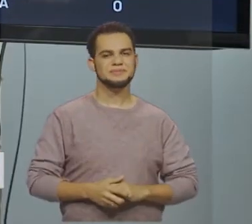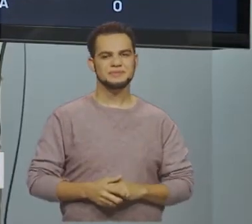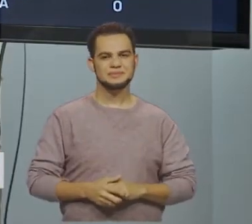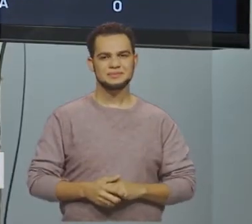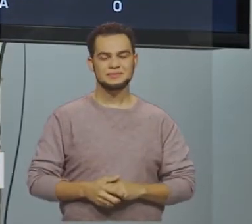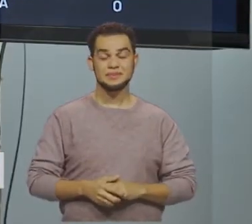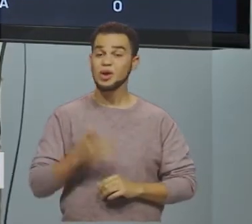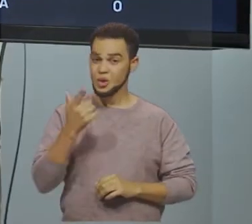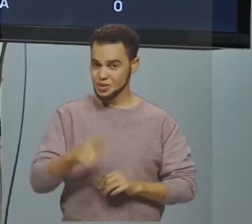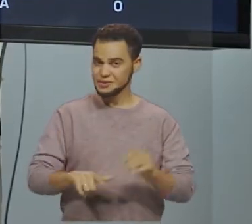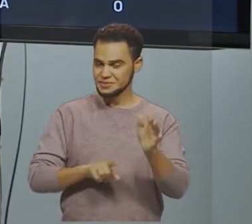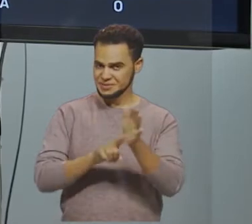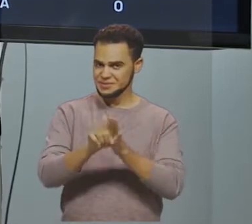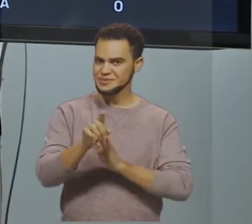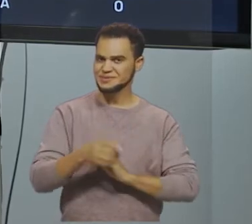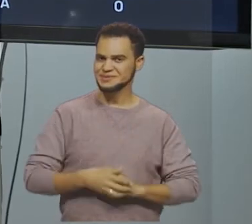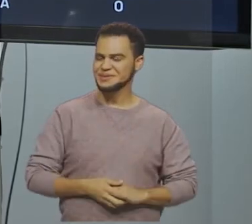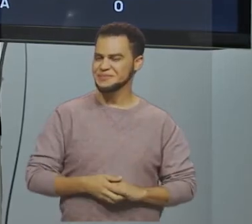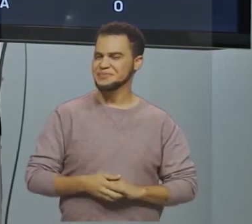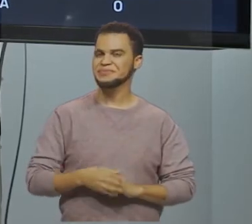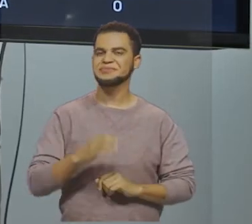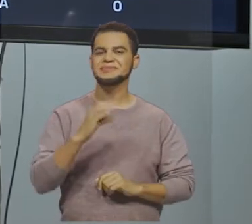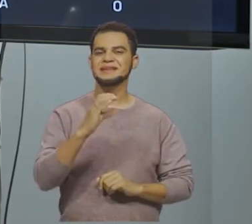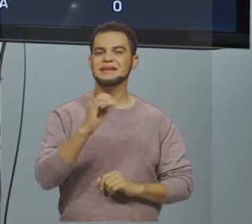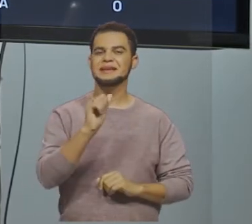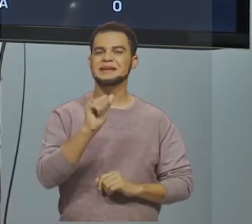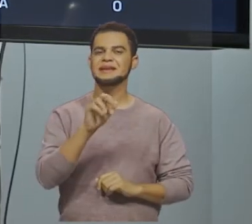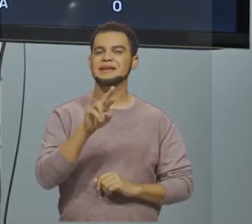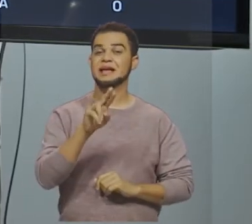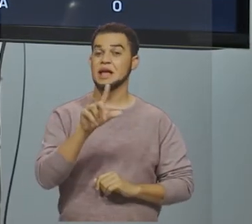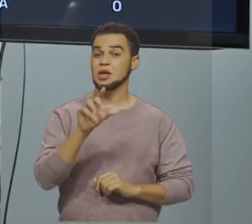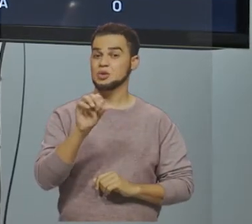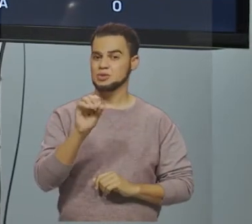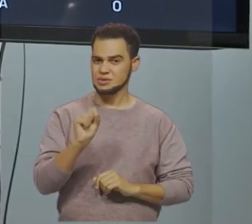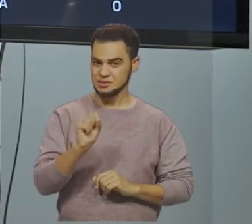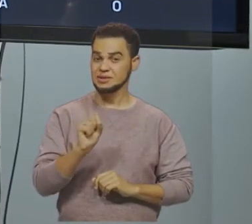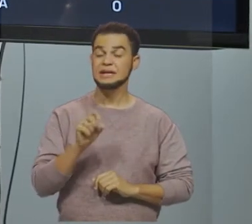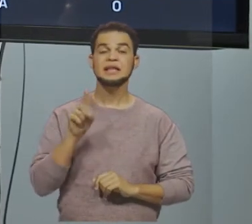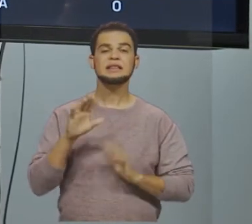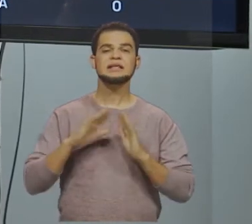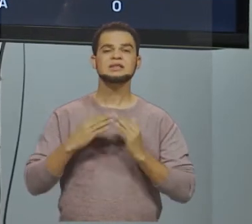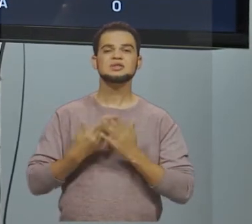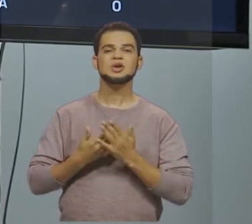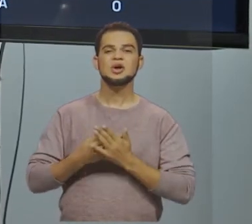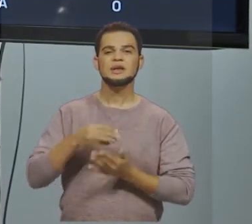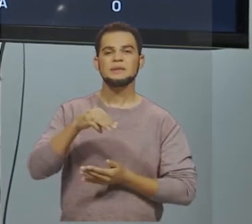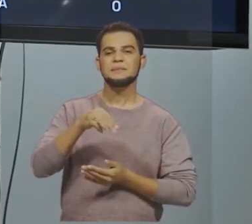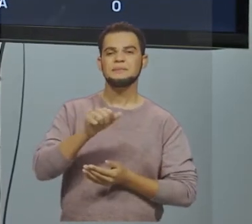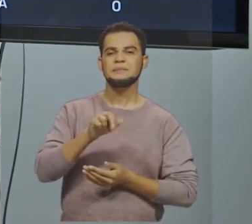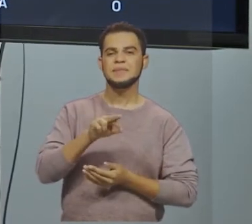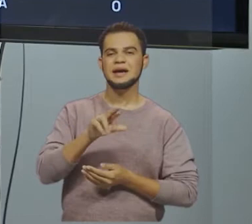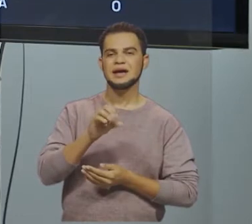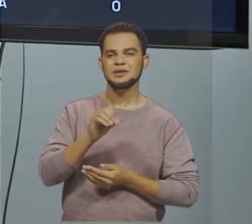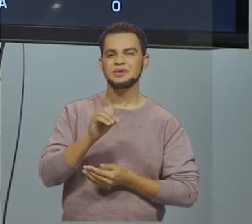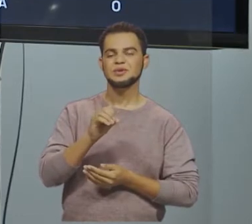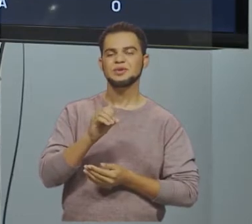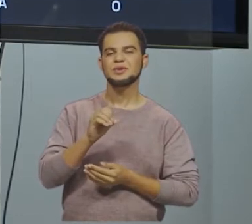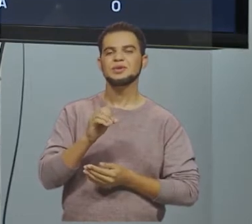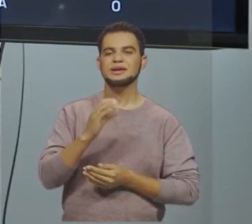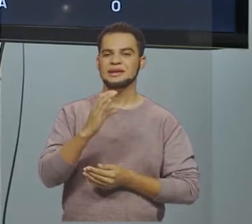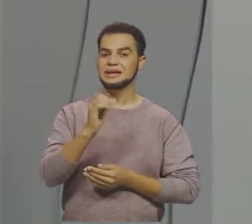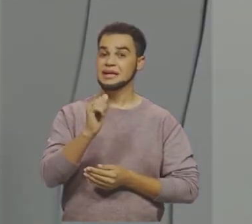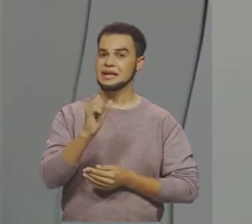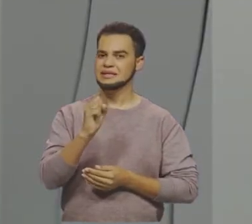próxima. Nossa próxima pergunta é do Carlos Henrique. Ele é estudante da Escola Estadual Mário Casasanta, estudante do oitavo ano,